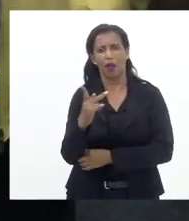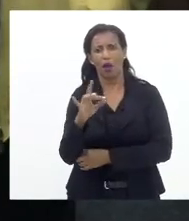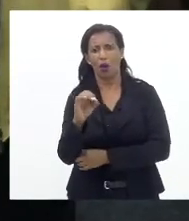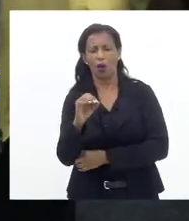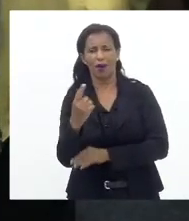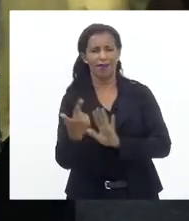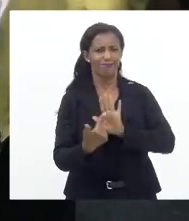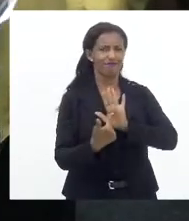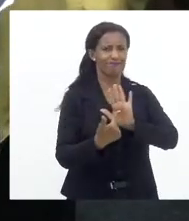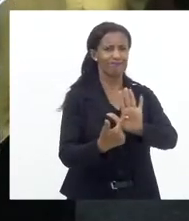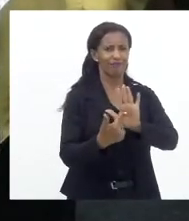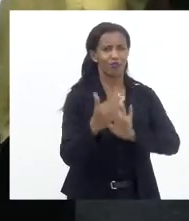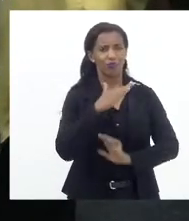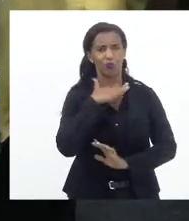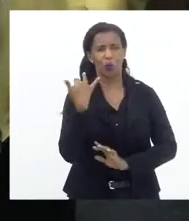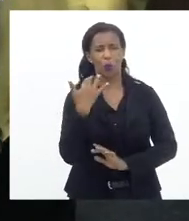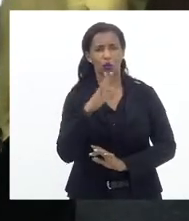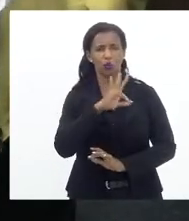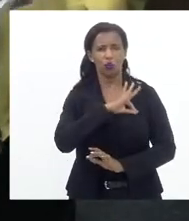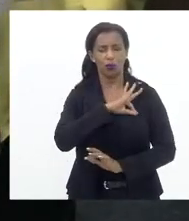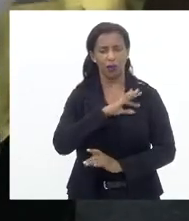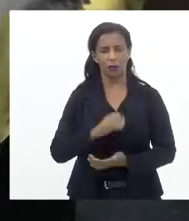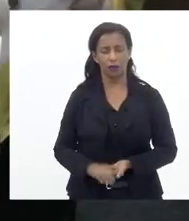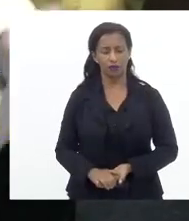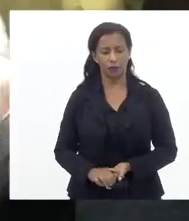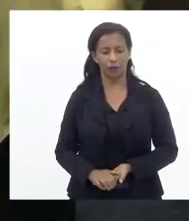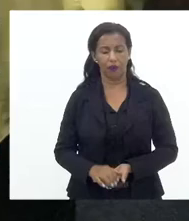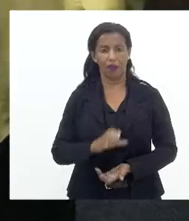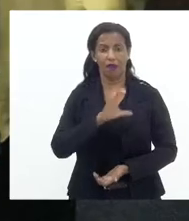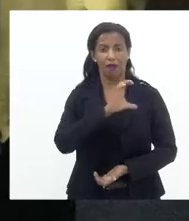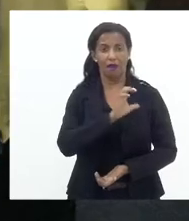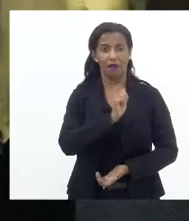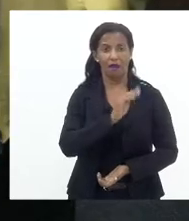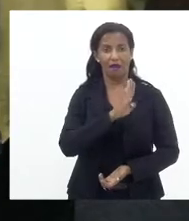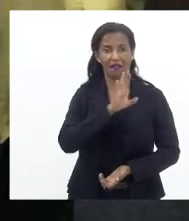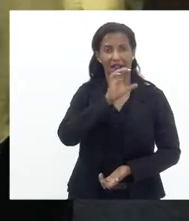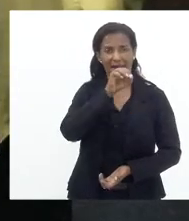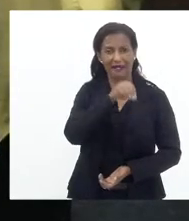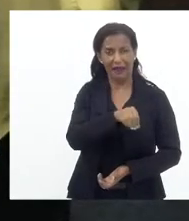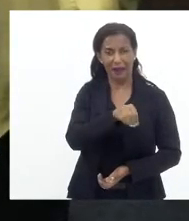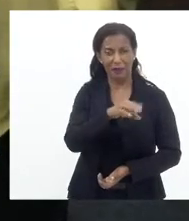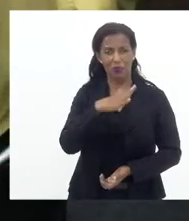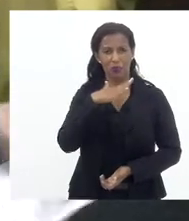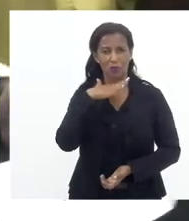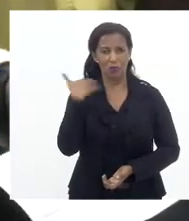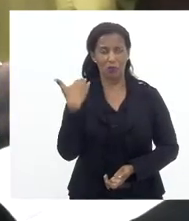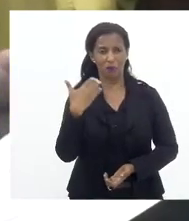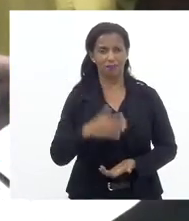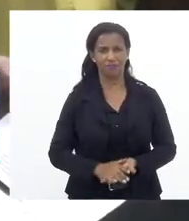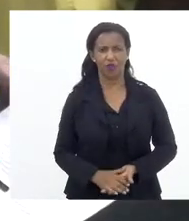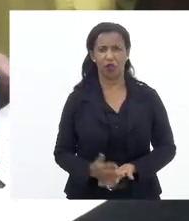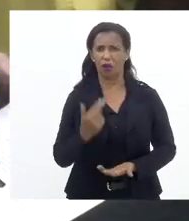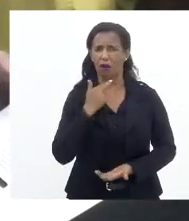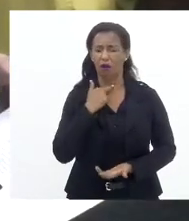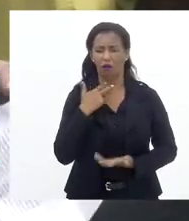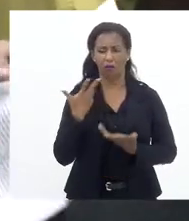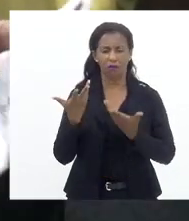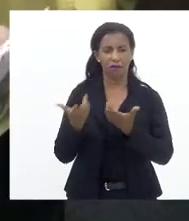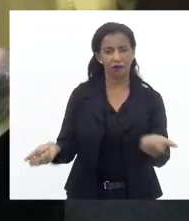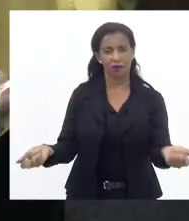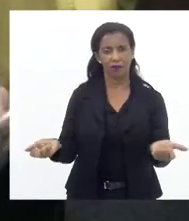de um policial cabo PM é ripado na folga sem aceitável